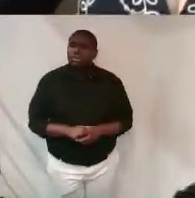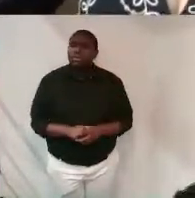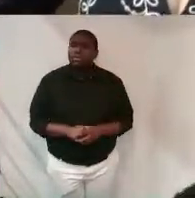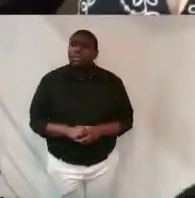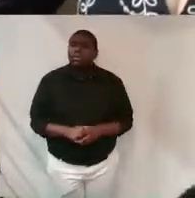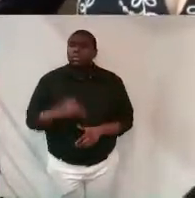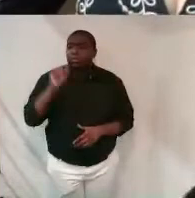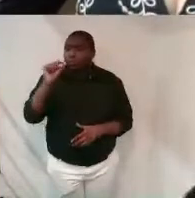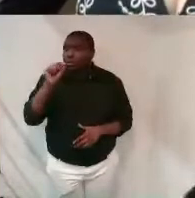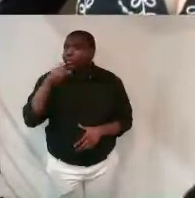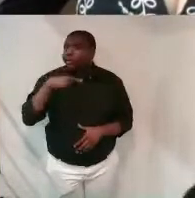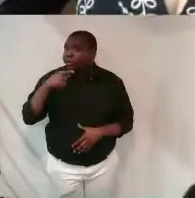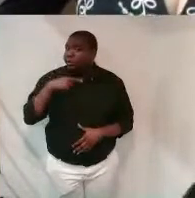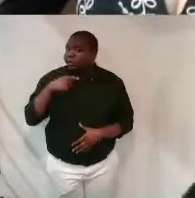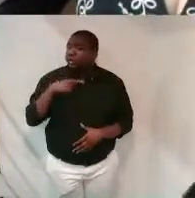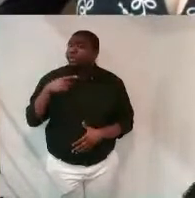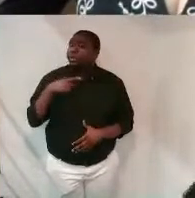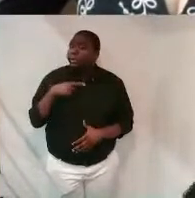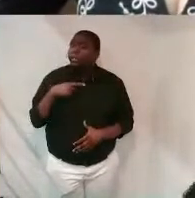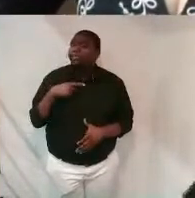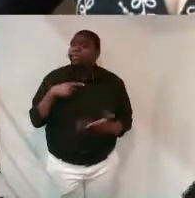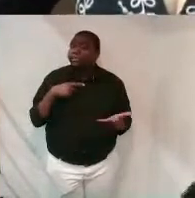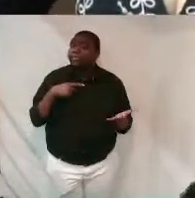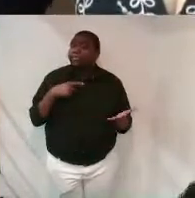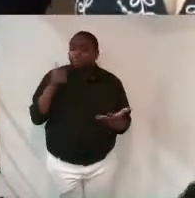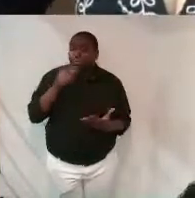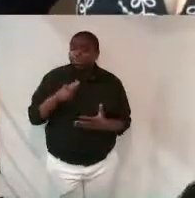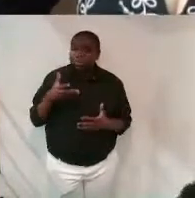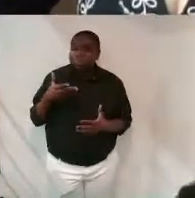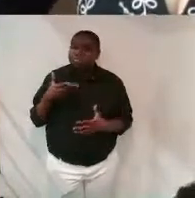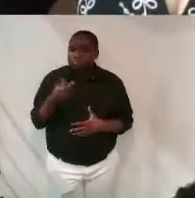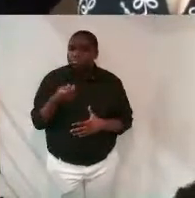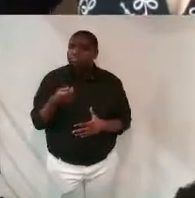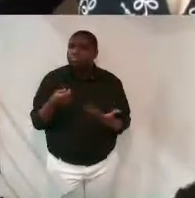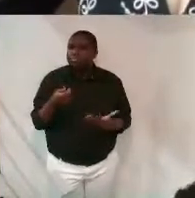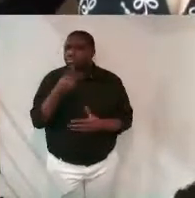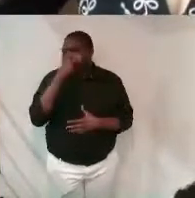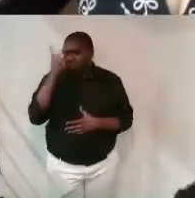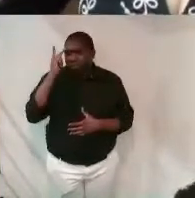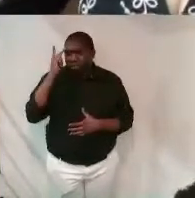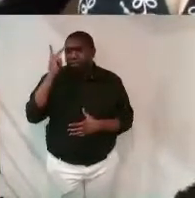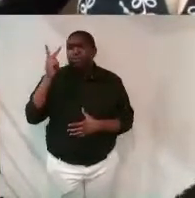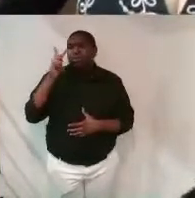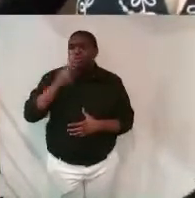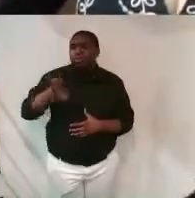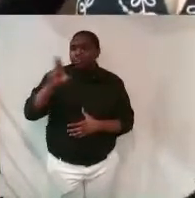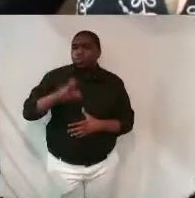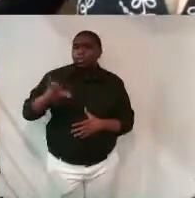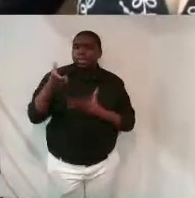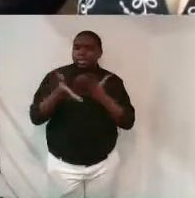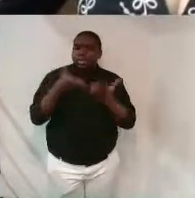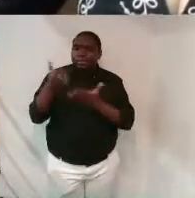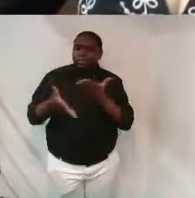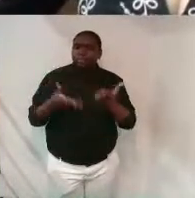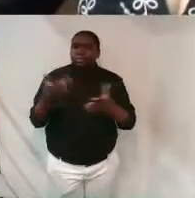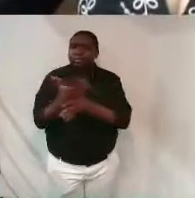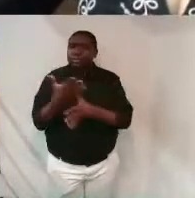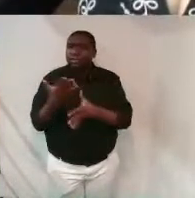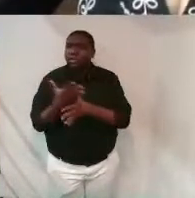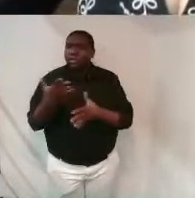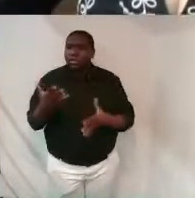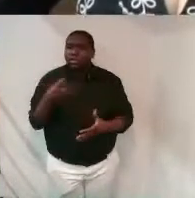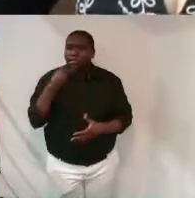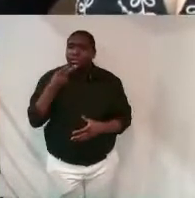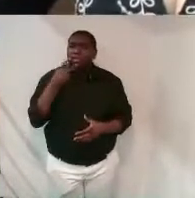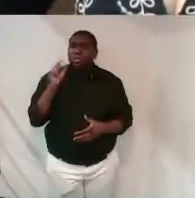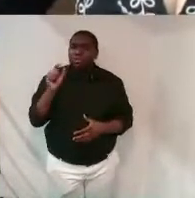atribui a competência da instituição aos titulares de serviços urbanos, aos titulares de saneamento, dizendo que